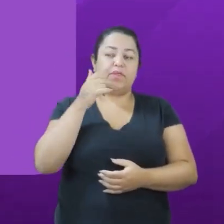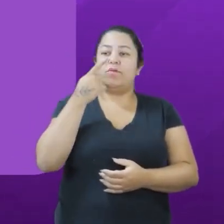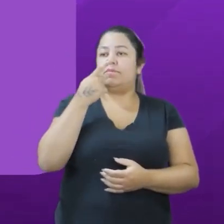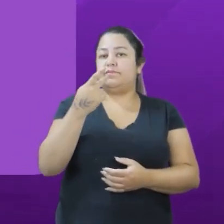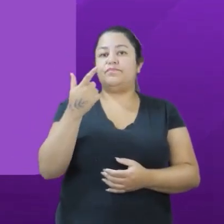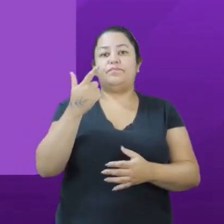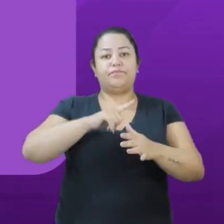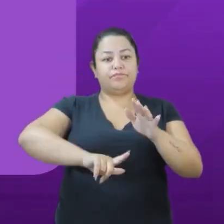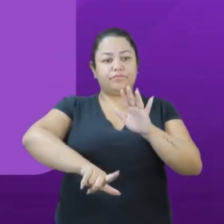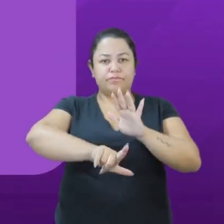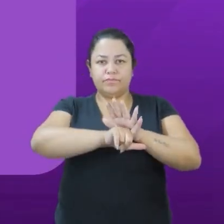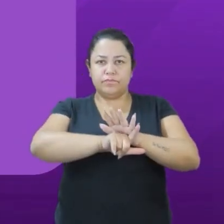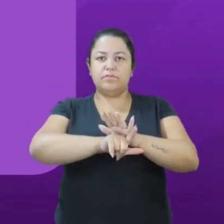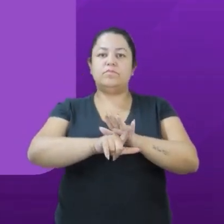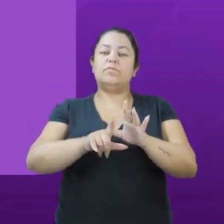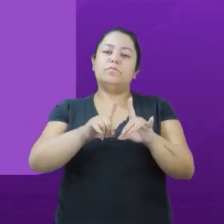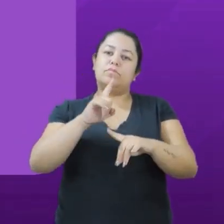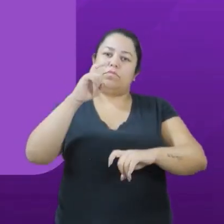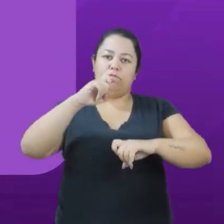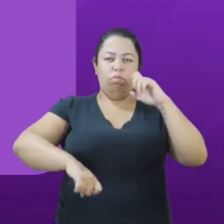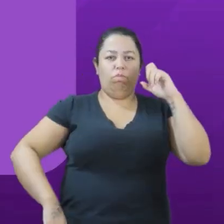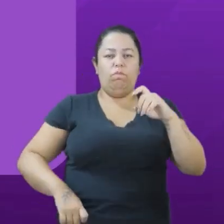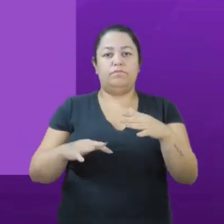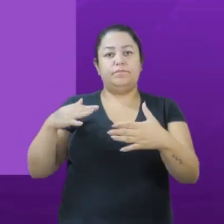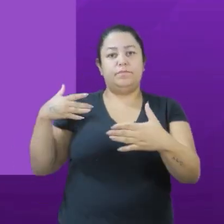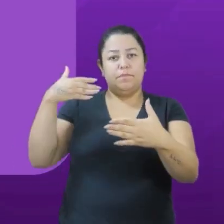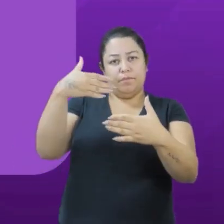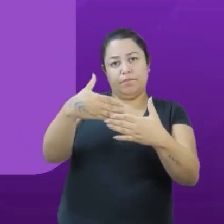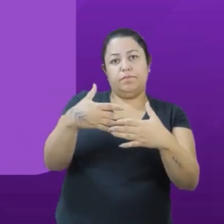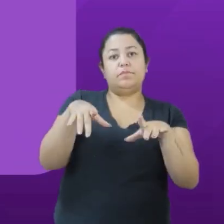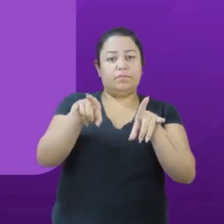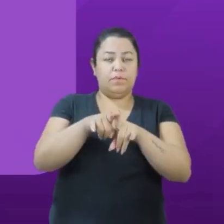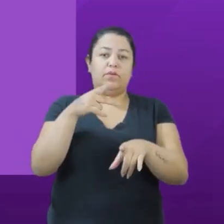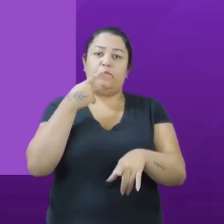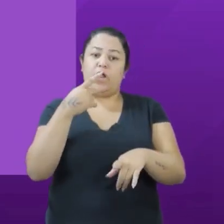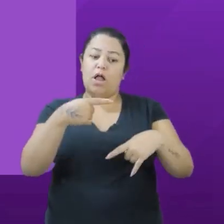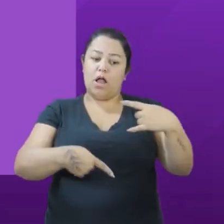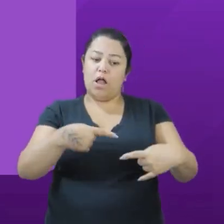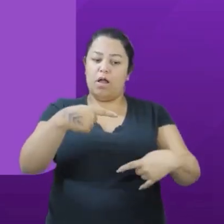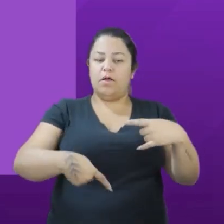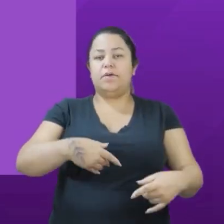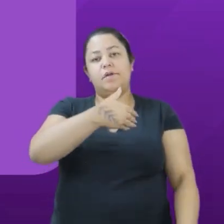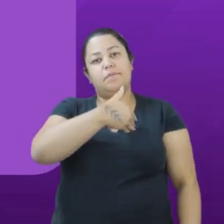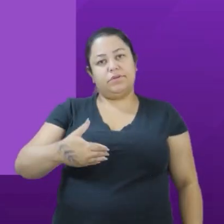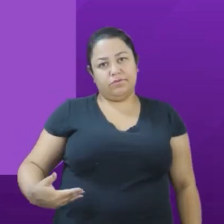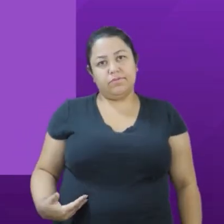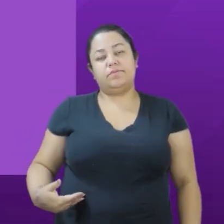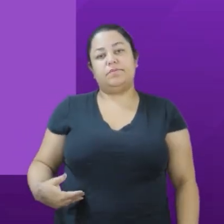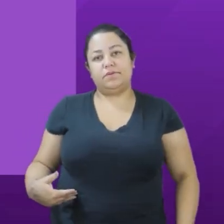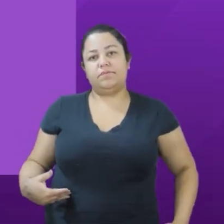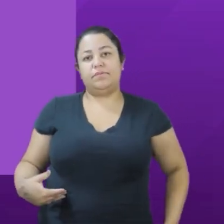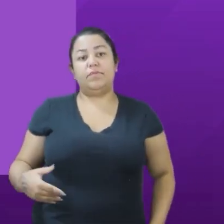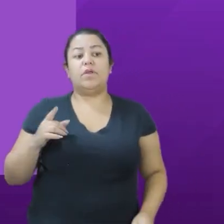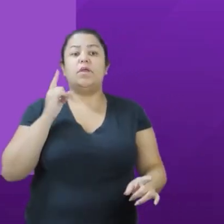de importunação sexuais que foram avançadas. A gente também fala da política pública, em que vai ao